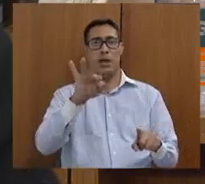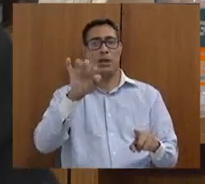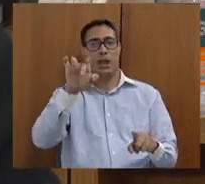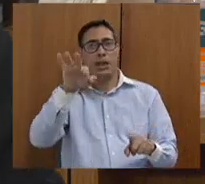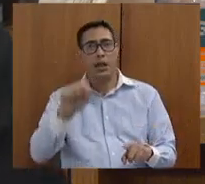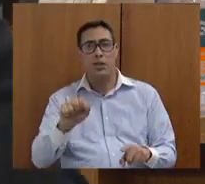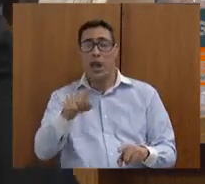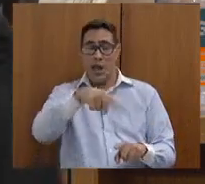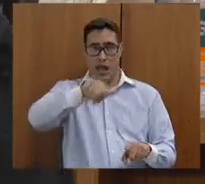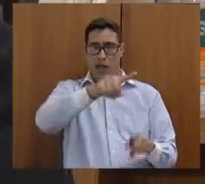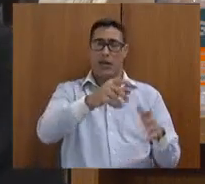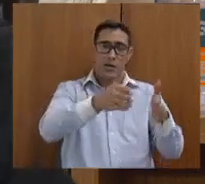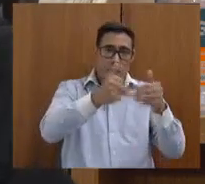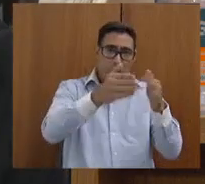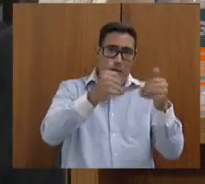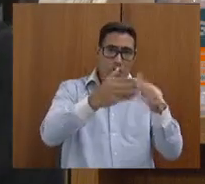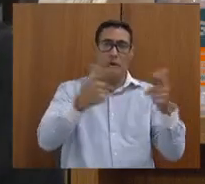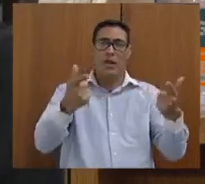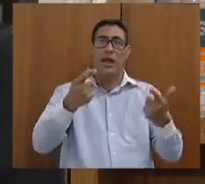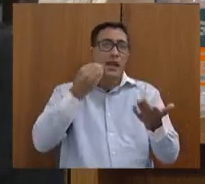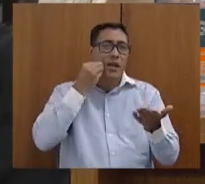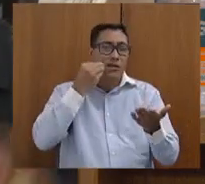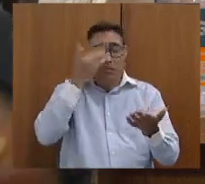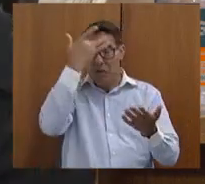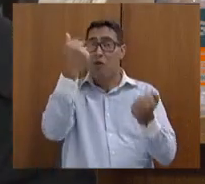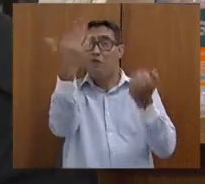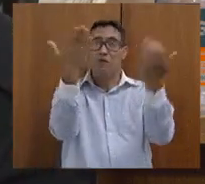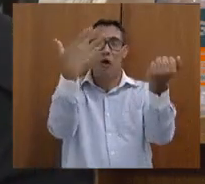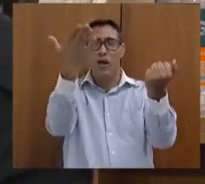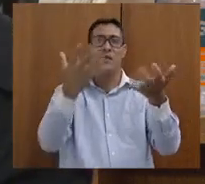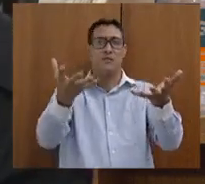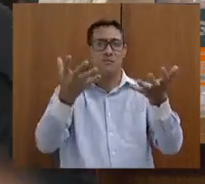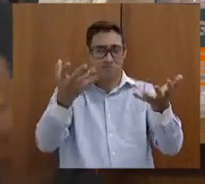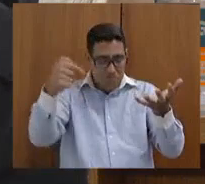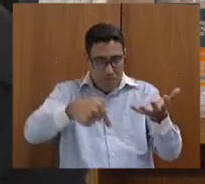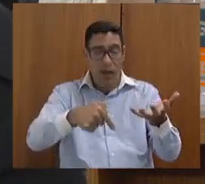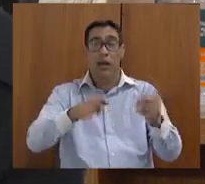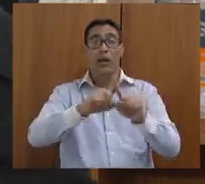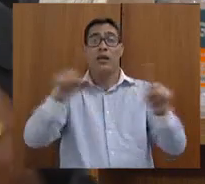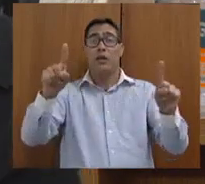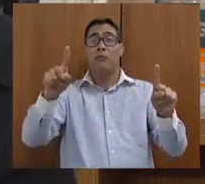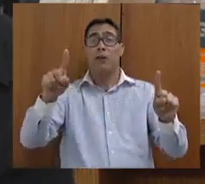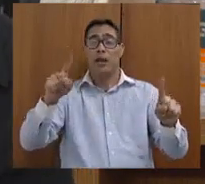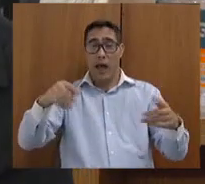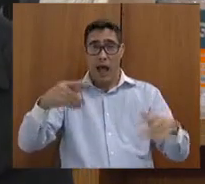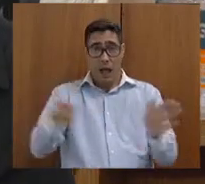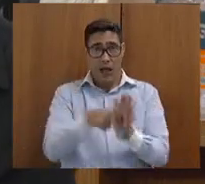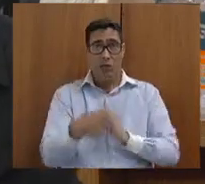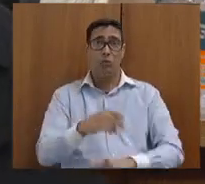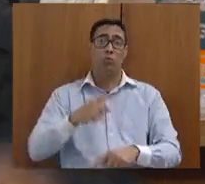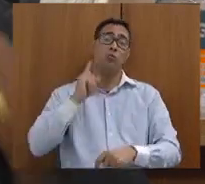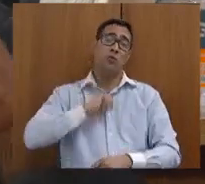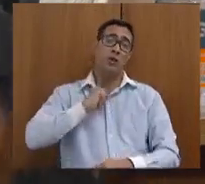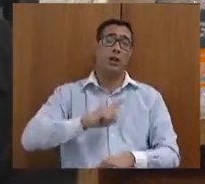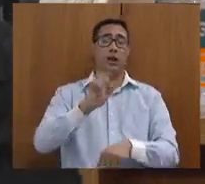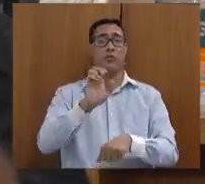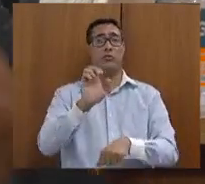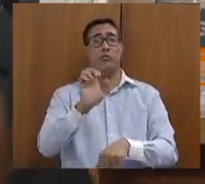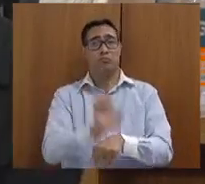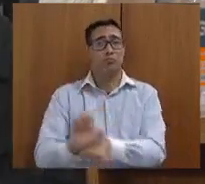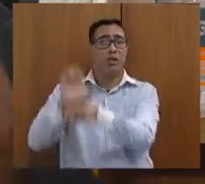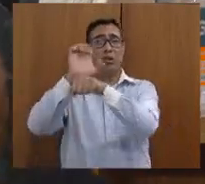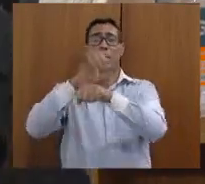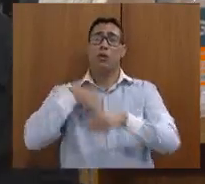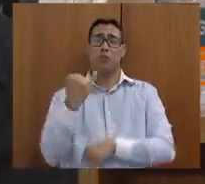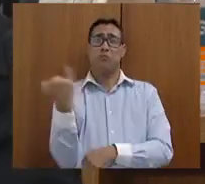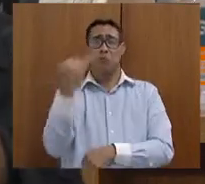tentativa não porque tão sempre tentando trazer gente de fora como aqui nós precisamos um estado como Minas Gerais foi a importância